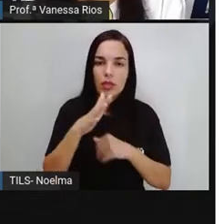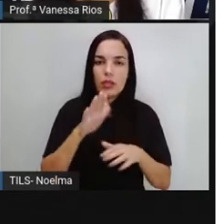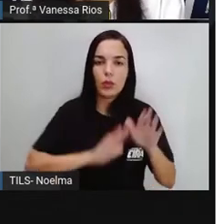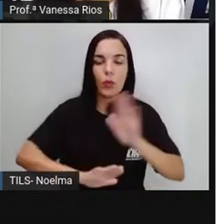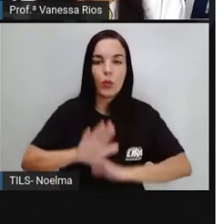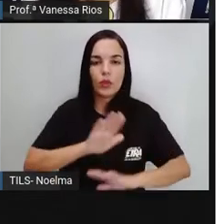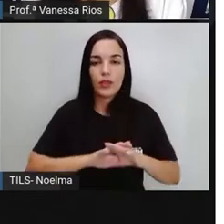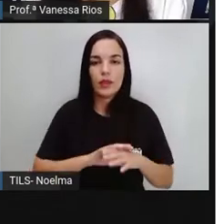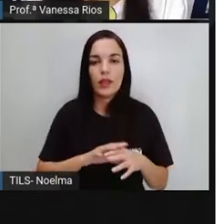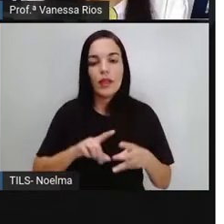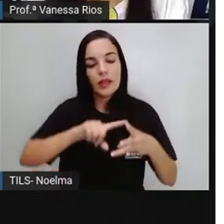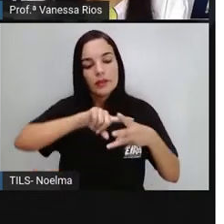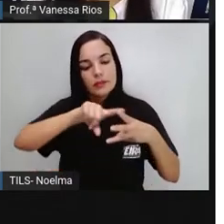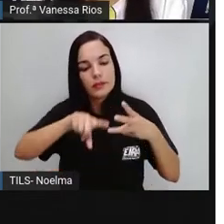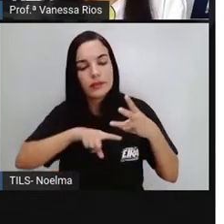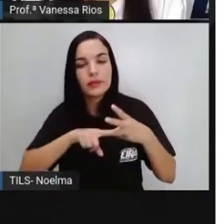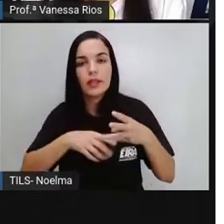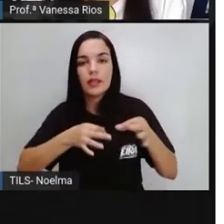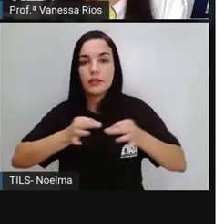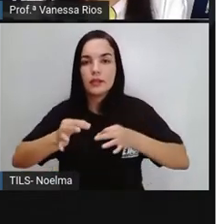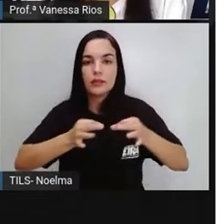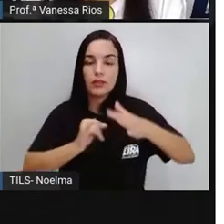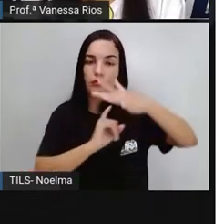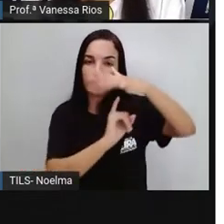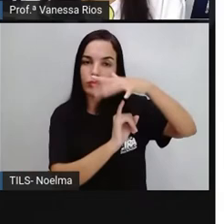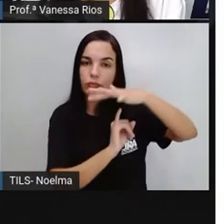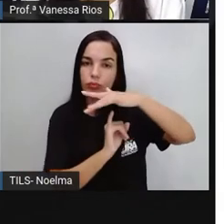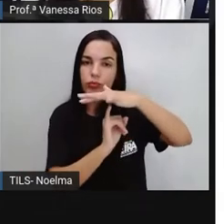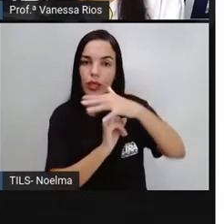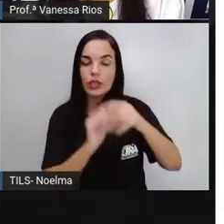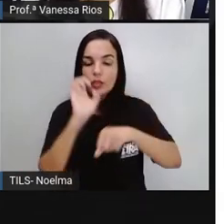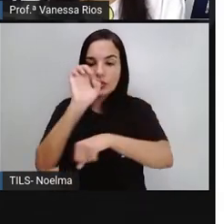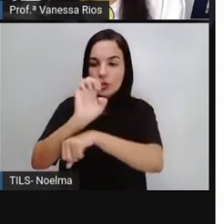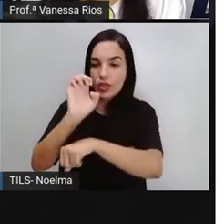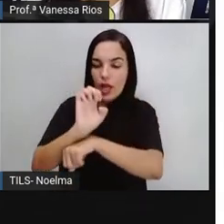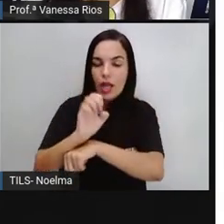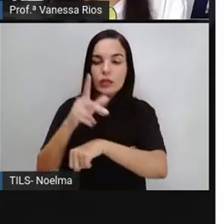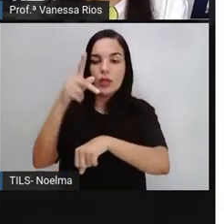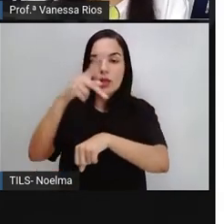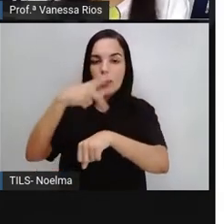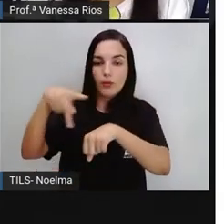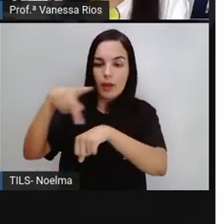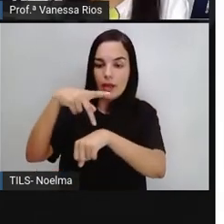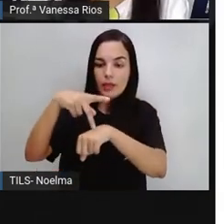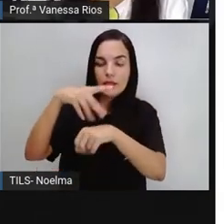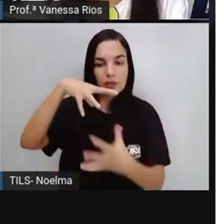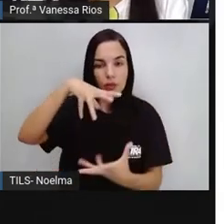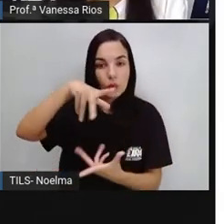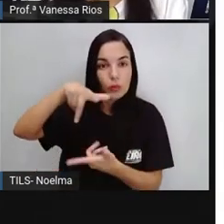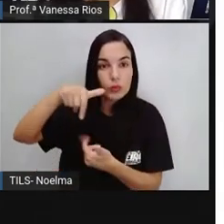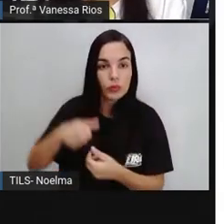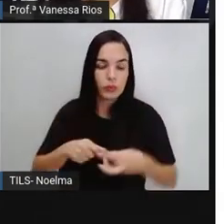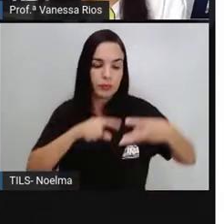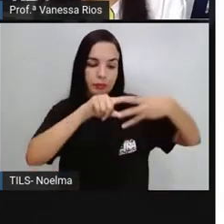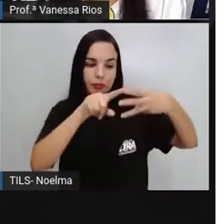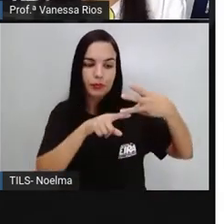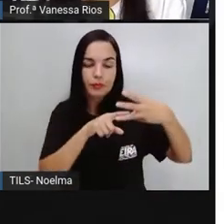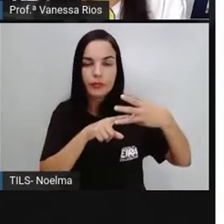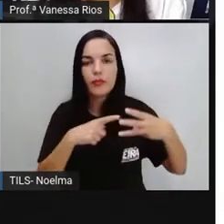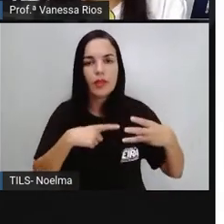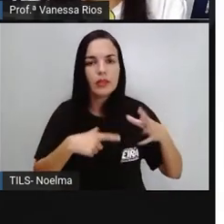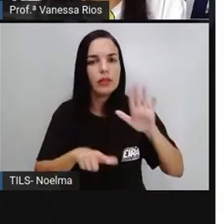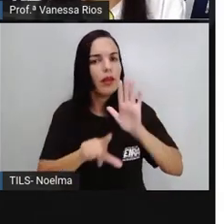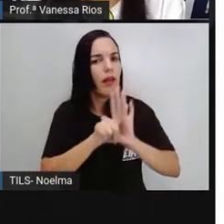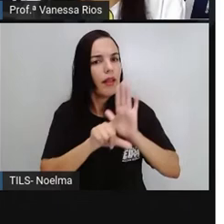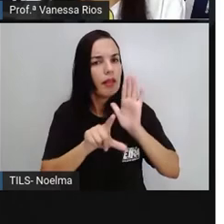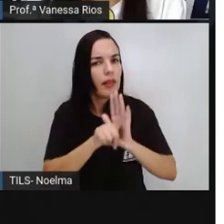aí, junto a esses órgãos que cuidam do Estado, né, cuidam do país e também do mundo, existem aí as